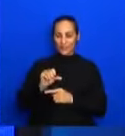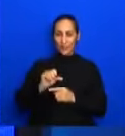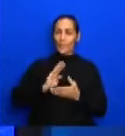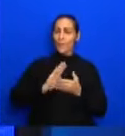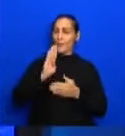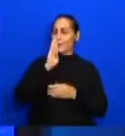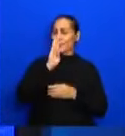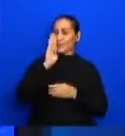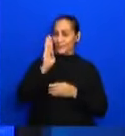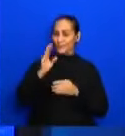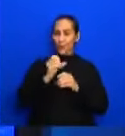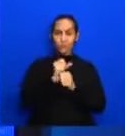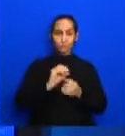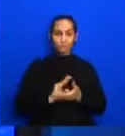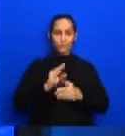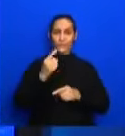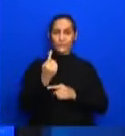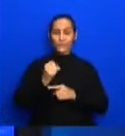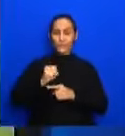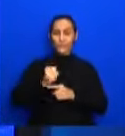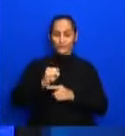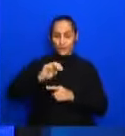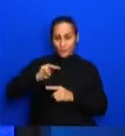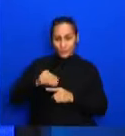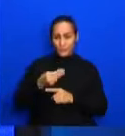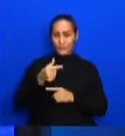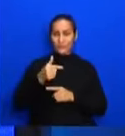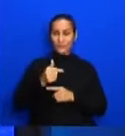6.479, com o prêmio principal acumulado em